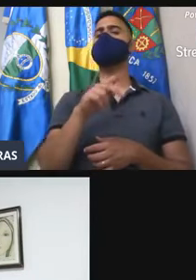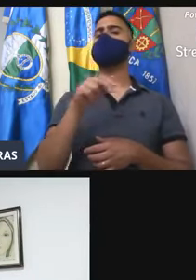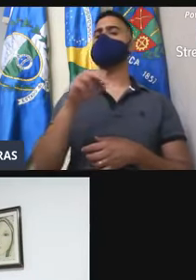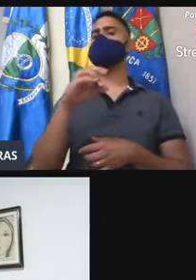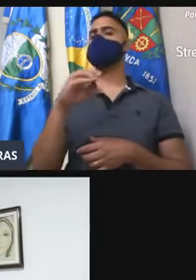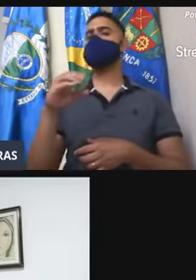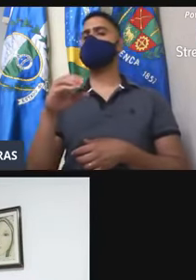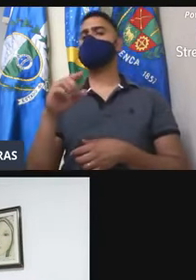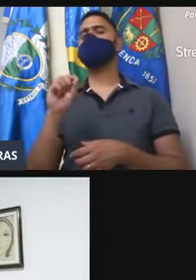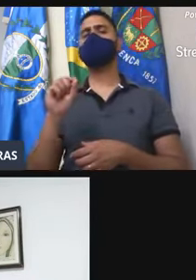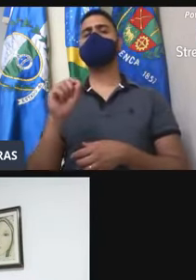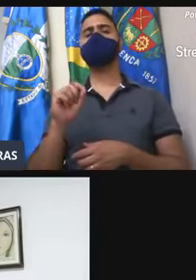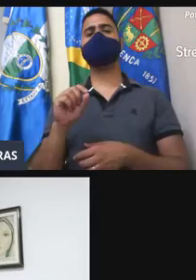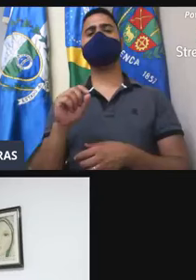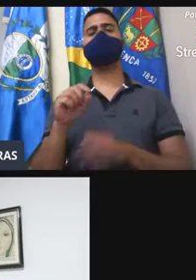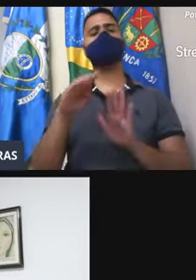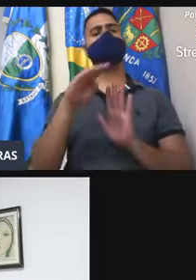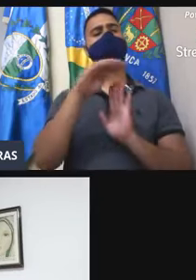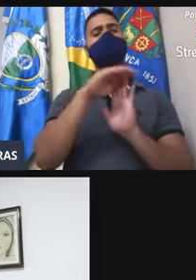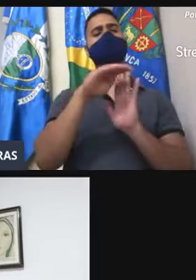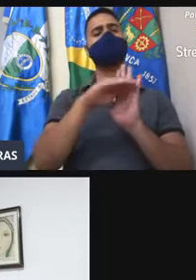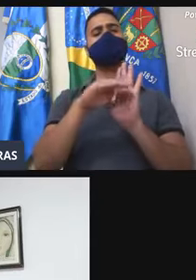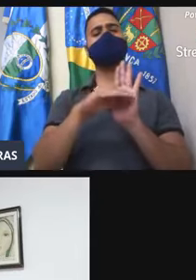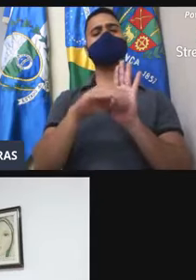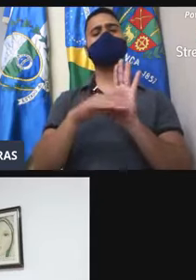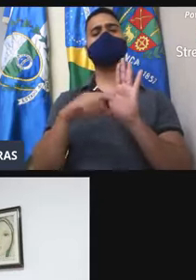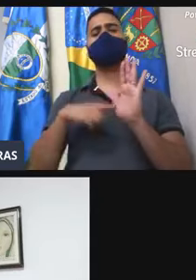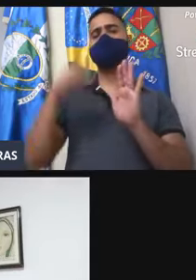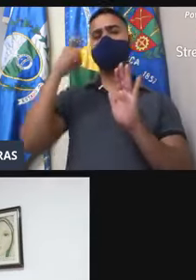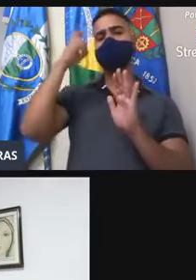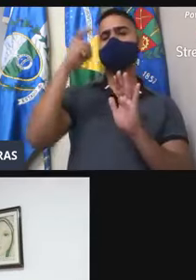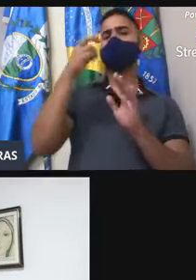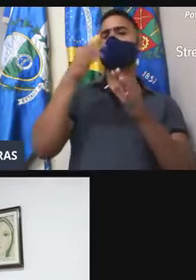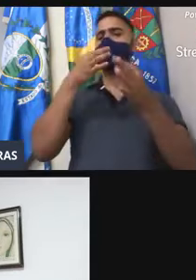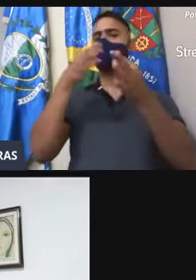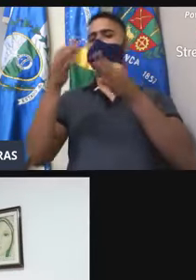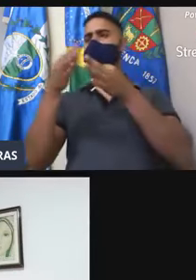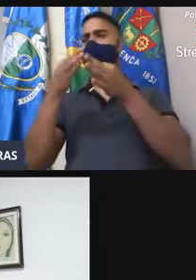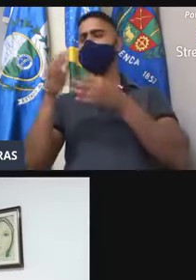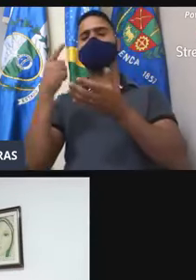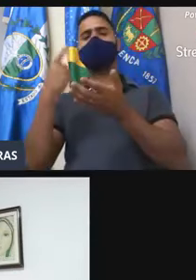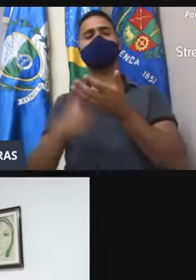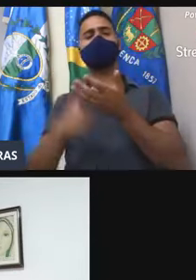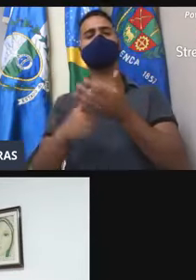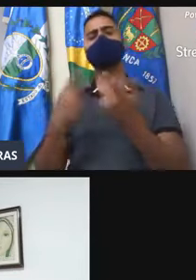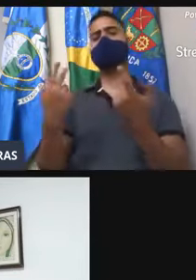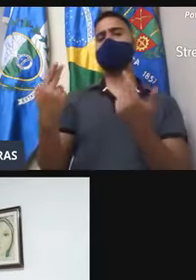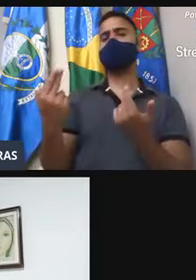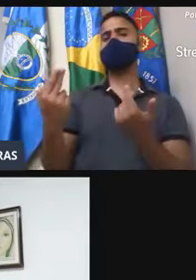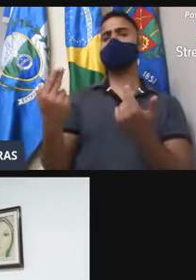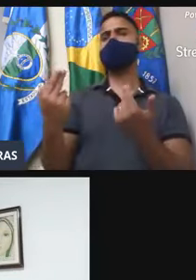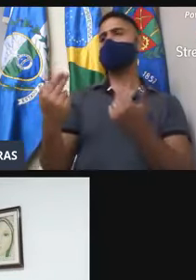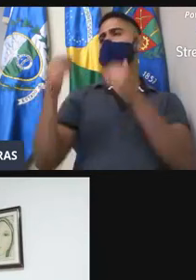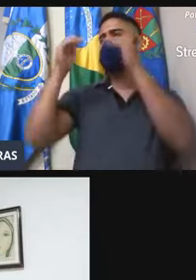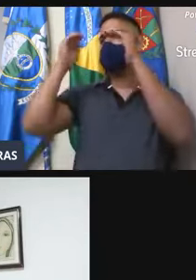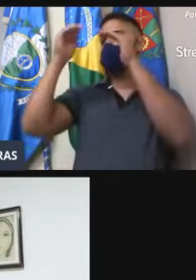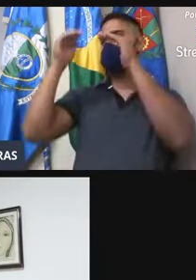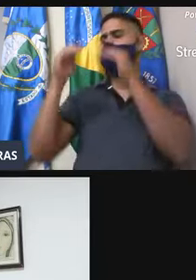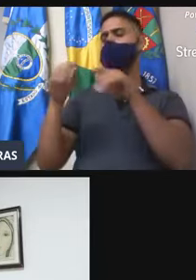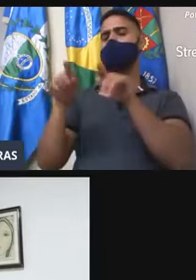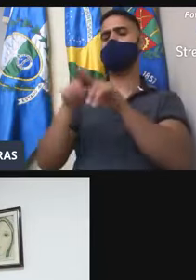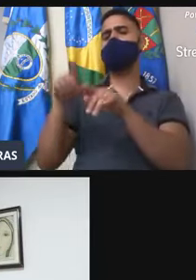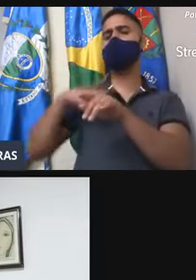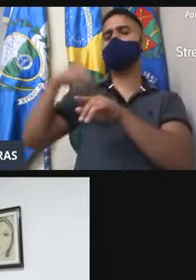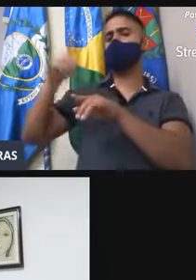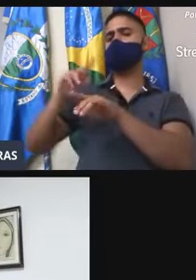pode-se citar, formular e defender ideias, pontos de vista e decisões comuns que respeitem e promovam os